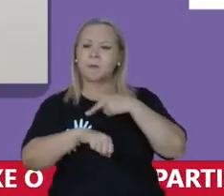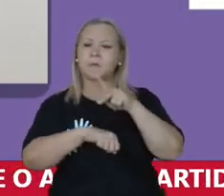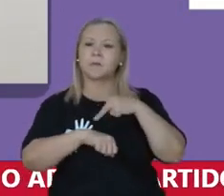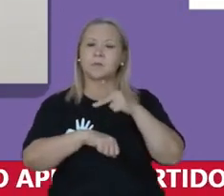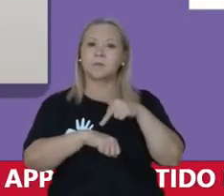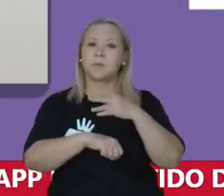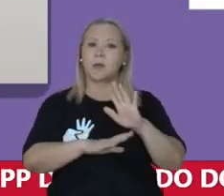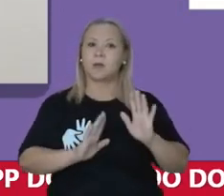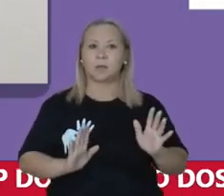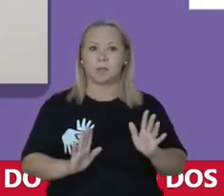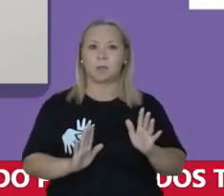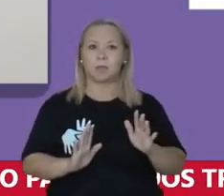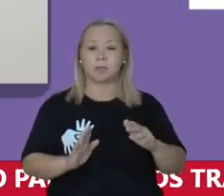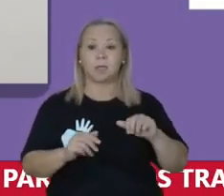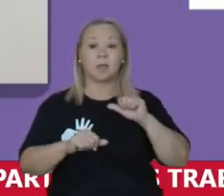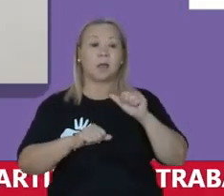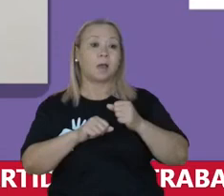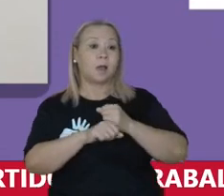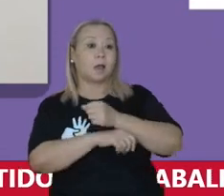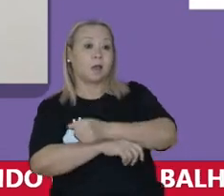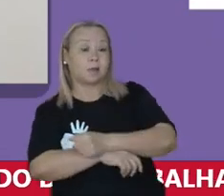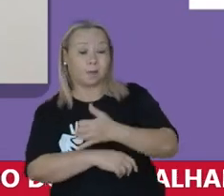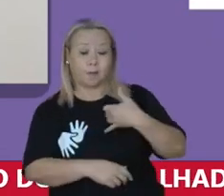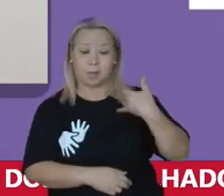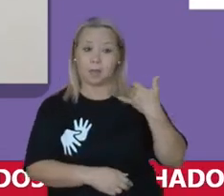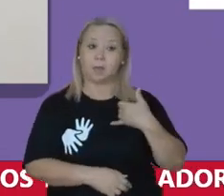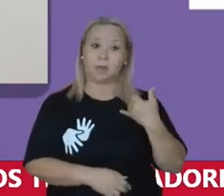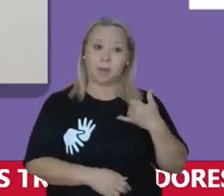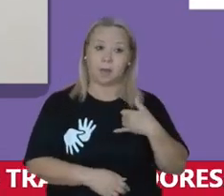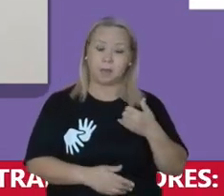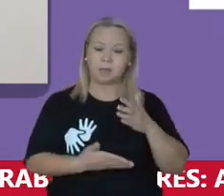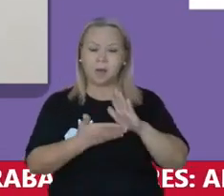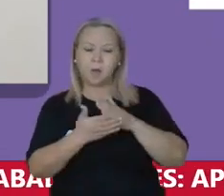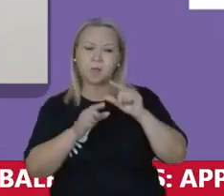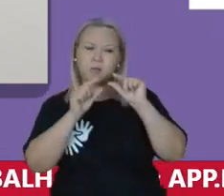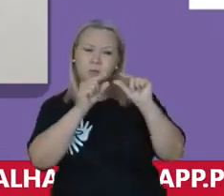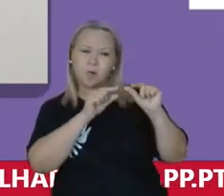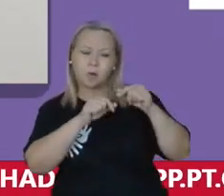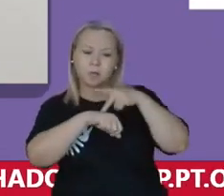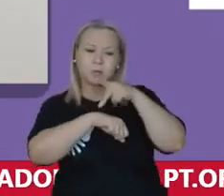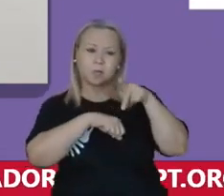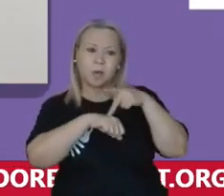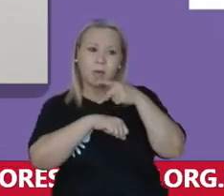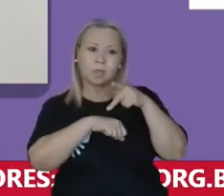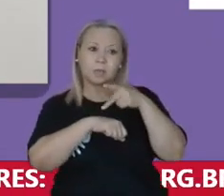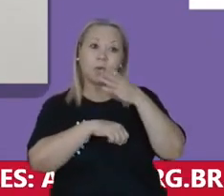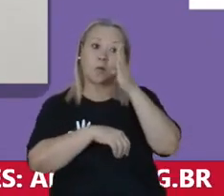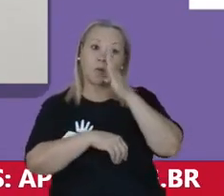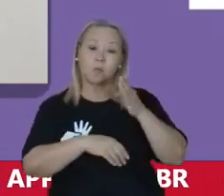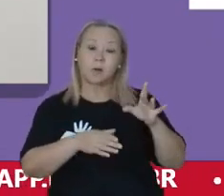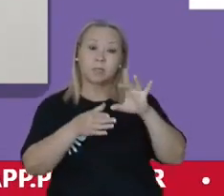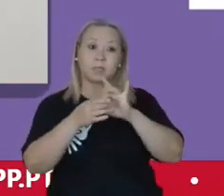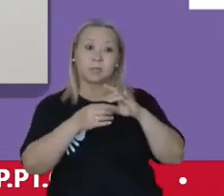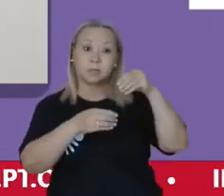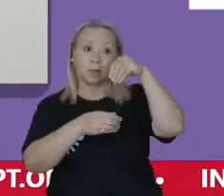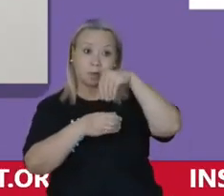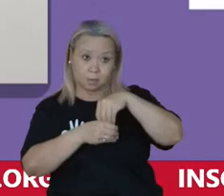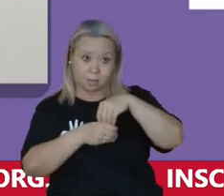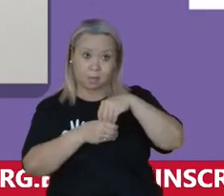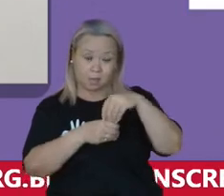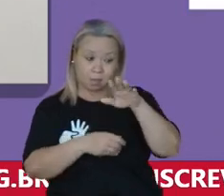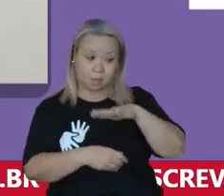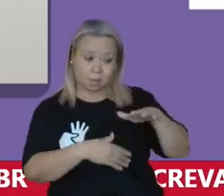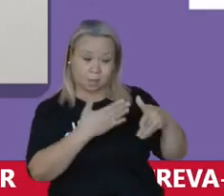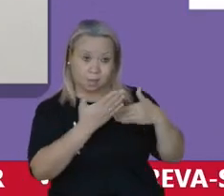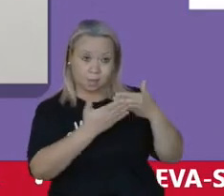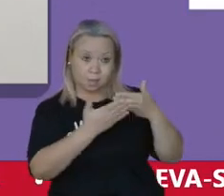é através da idade mínima, e alguns poucos países, o Brasil está entre